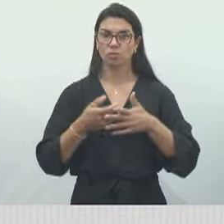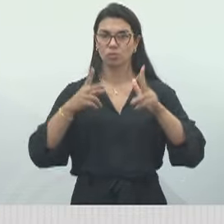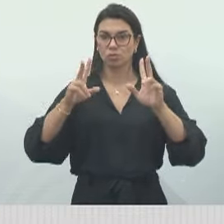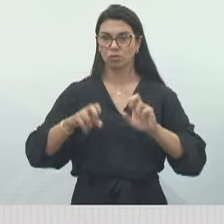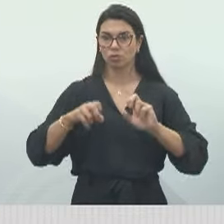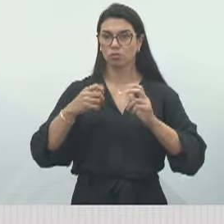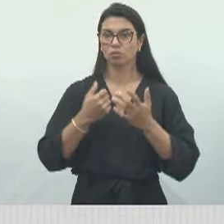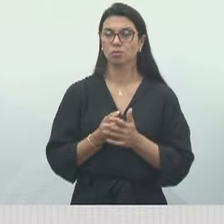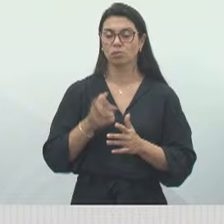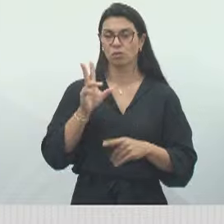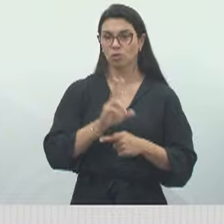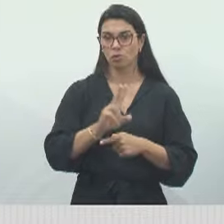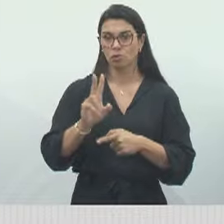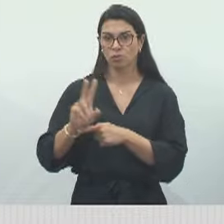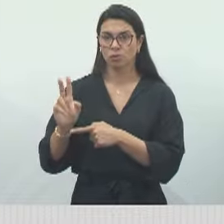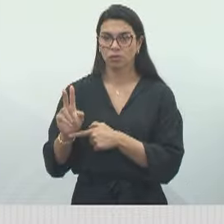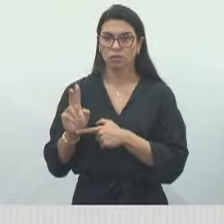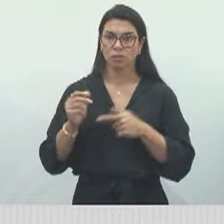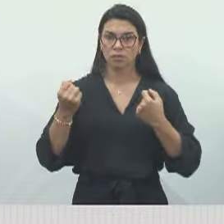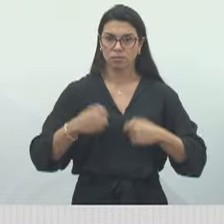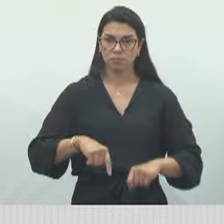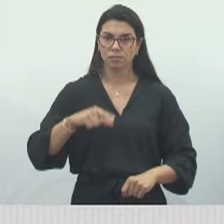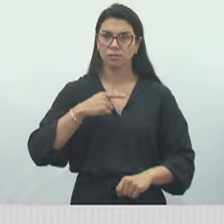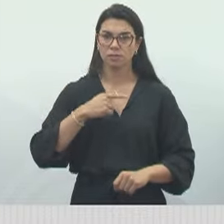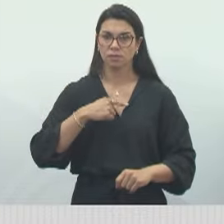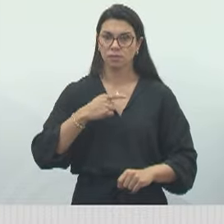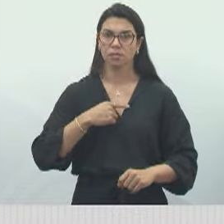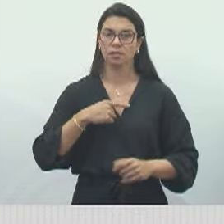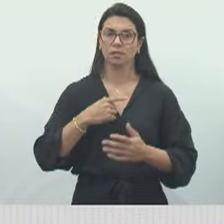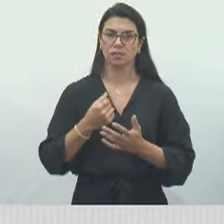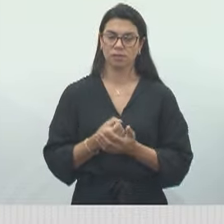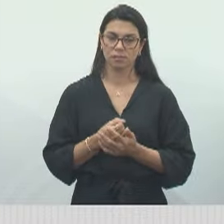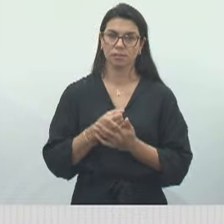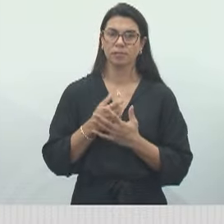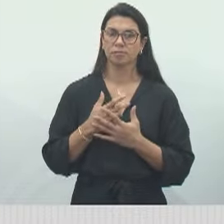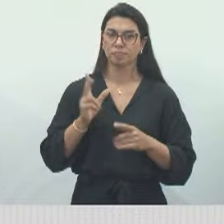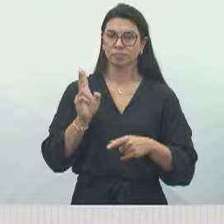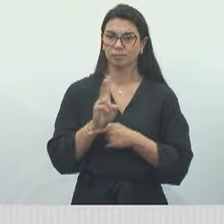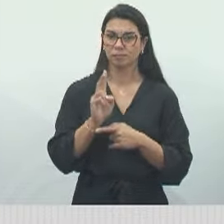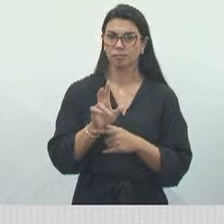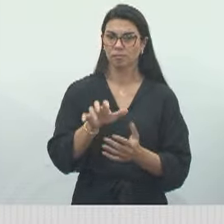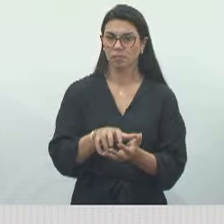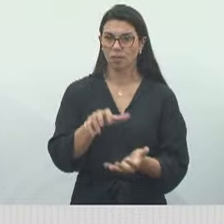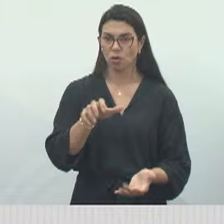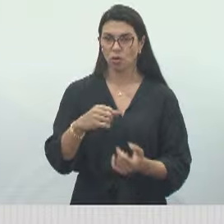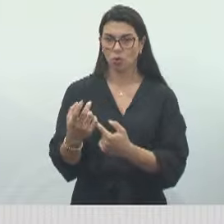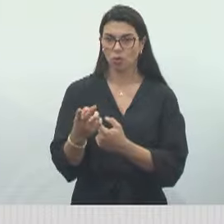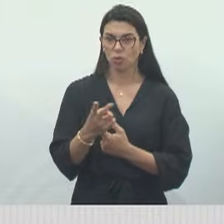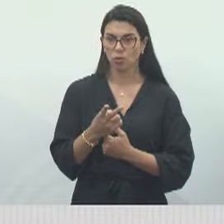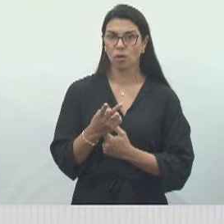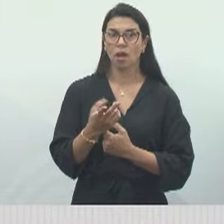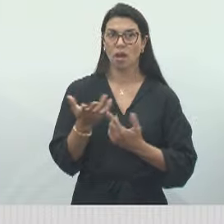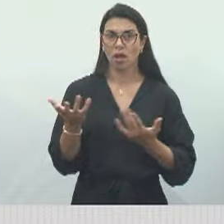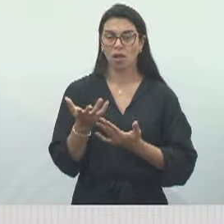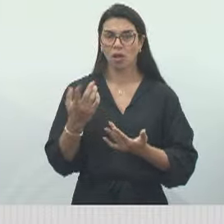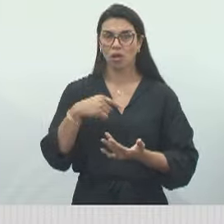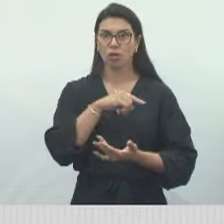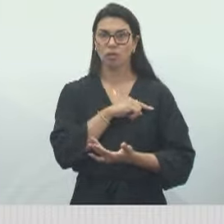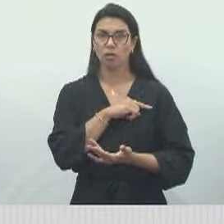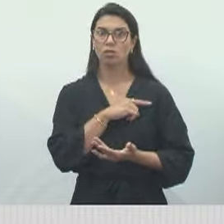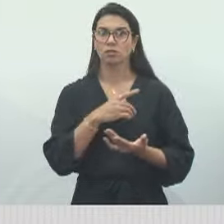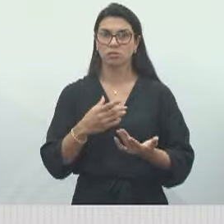sobre os cuidados que temos que ter com nossos idosos. Eles cuidaram tanto de nós, agora é a nossa vez de cuidar